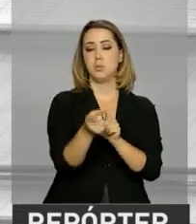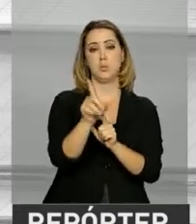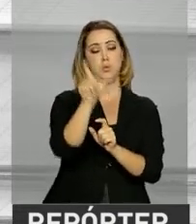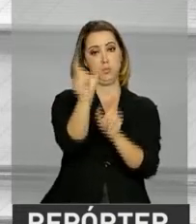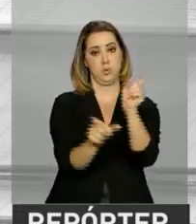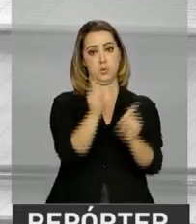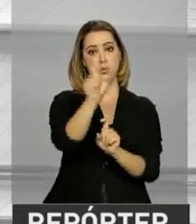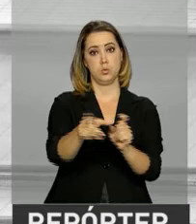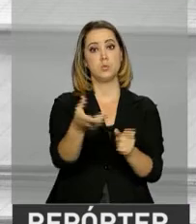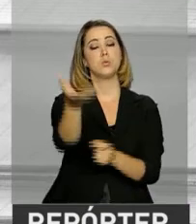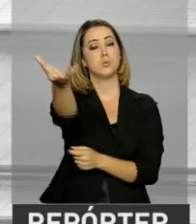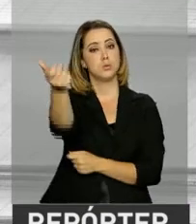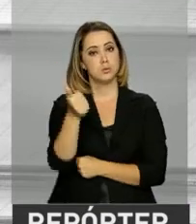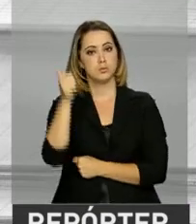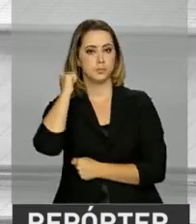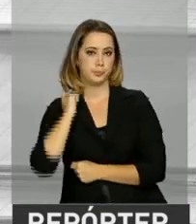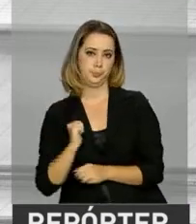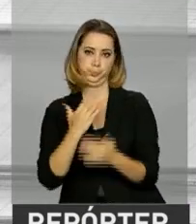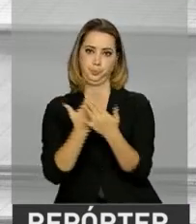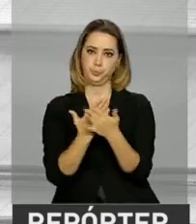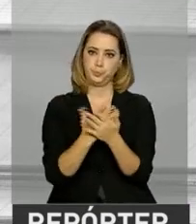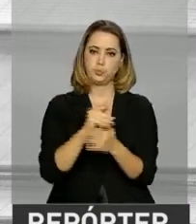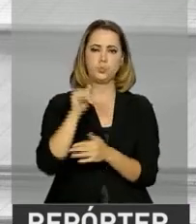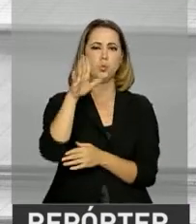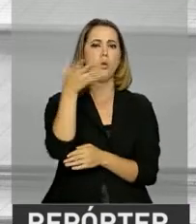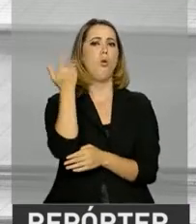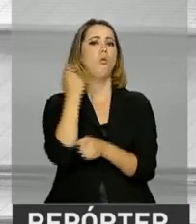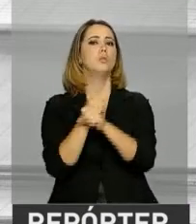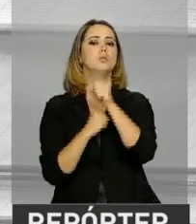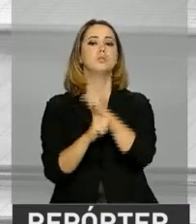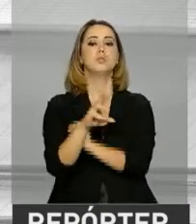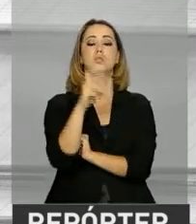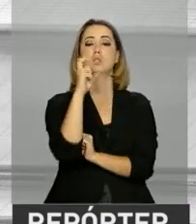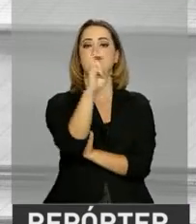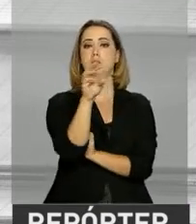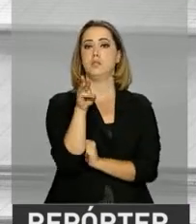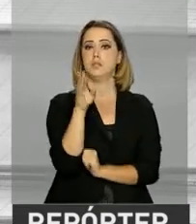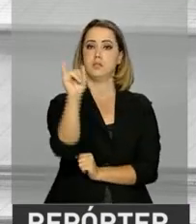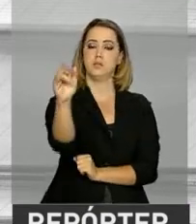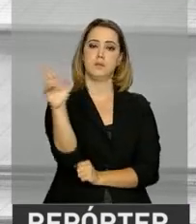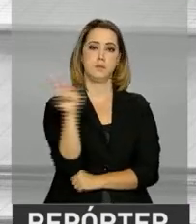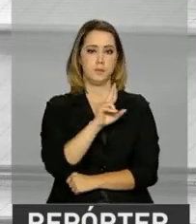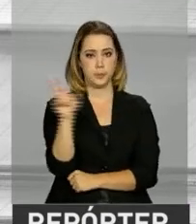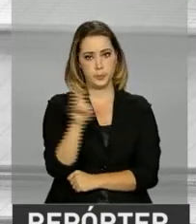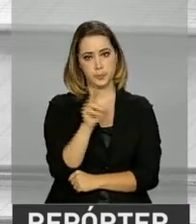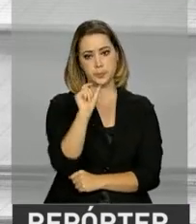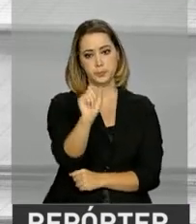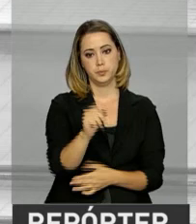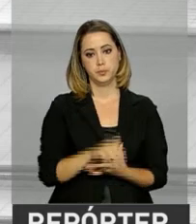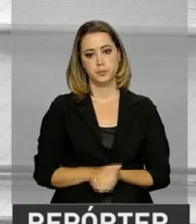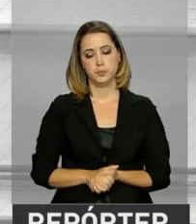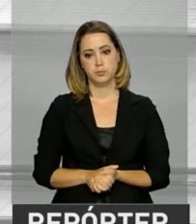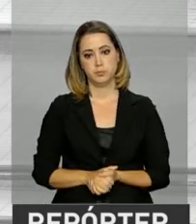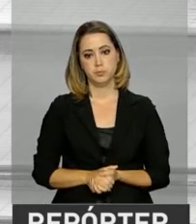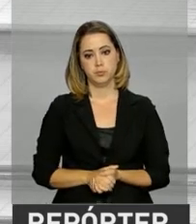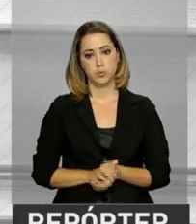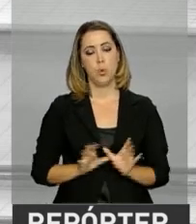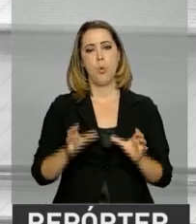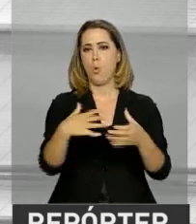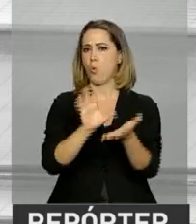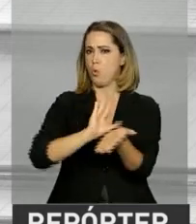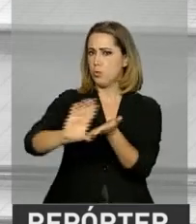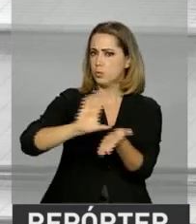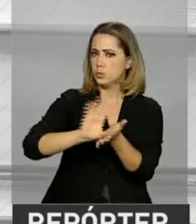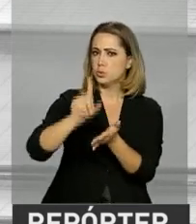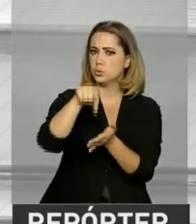instituição só no ano passado o orçamento foi de 5 bilhões e 900 milhões de reais a maior parte do recurso